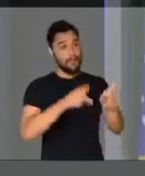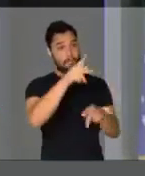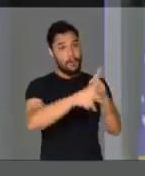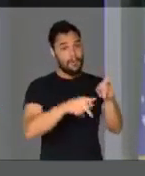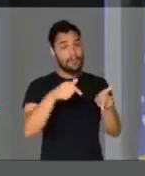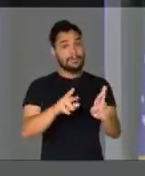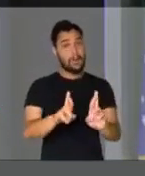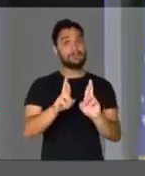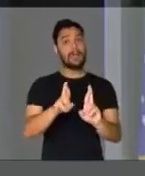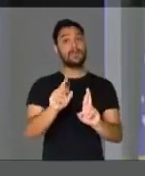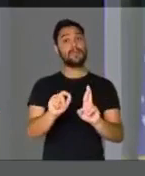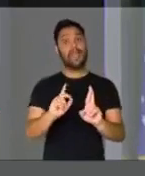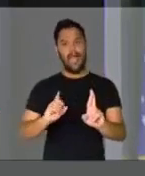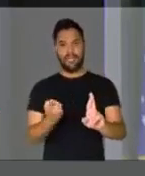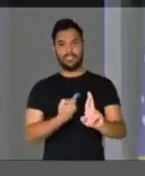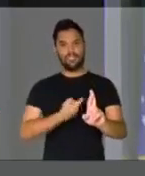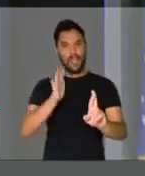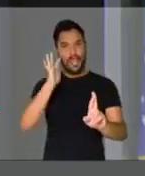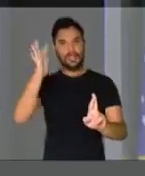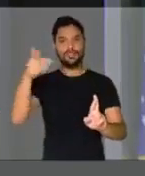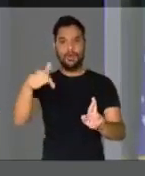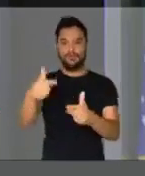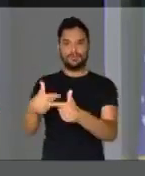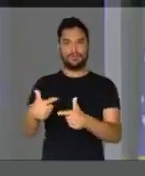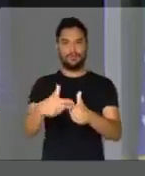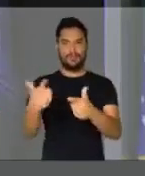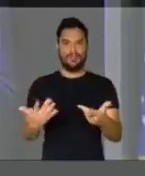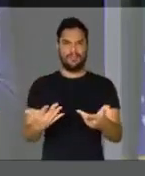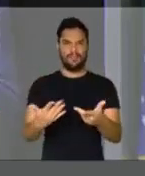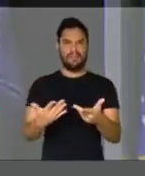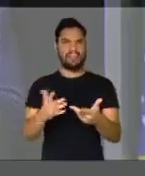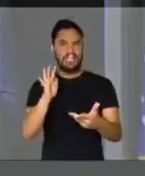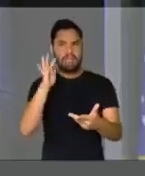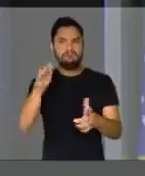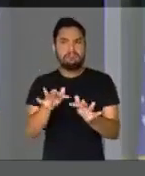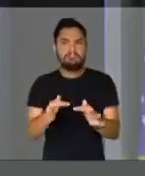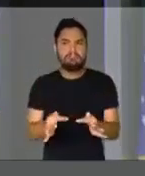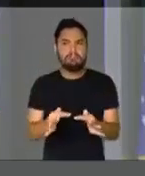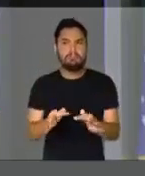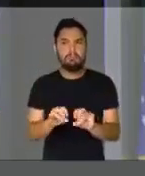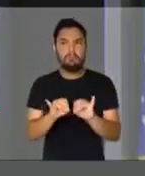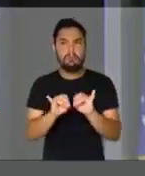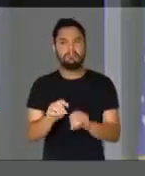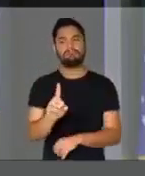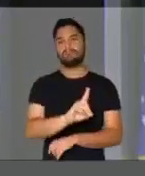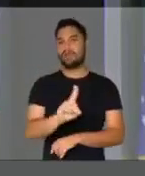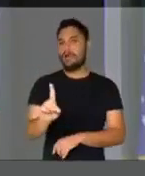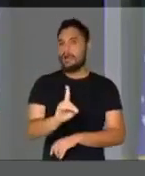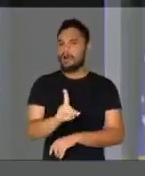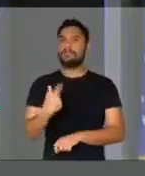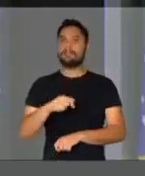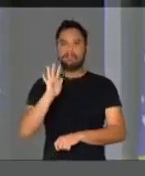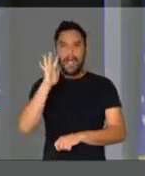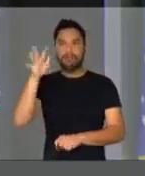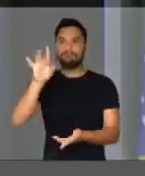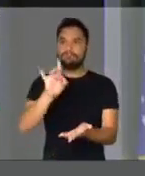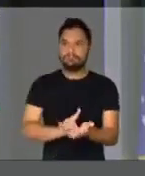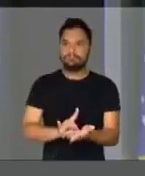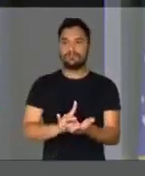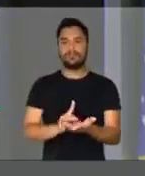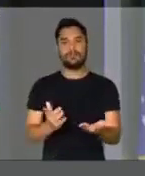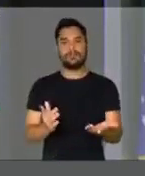nós soluções. Medidas concretas que, se não resolverem, ao menos deixem de atrapalhar a vida das